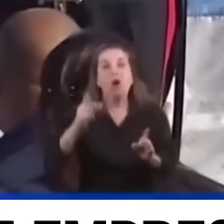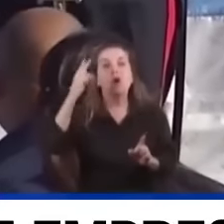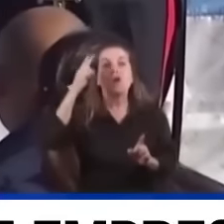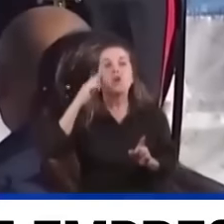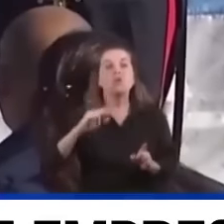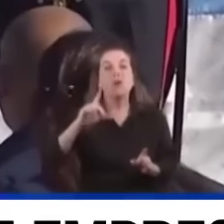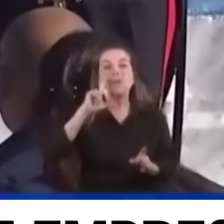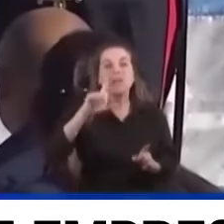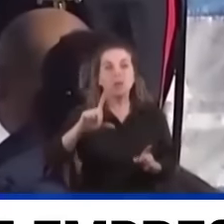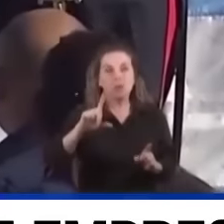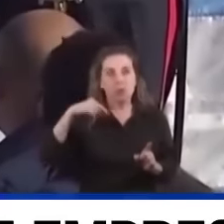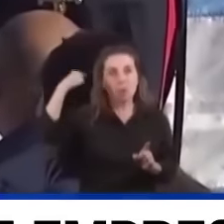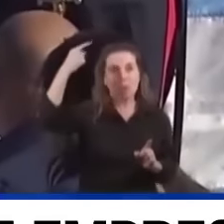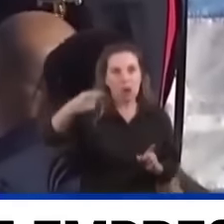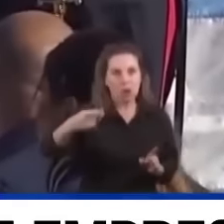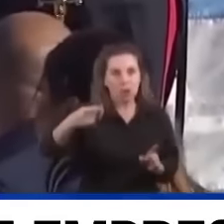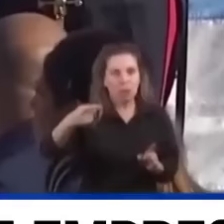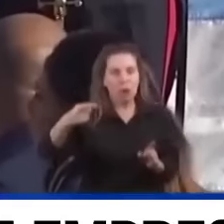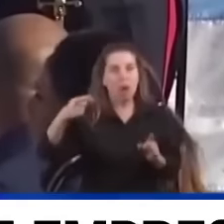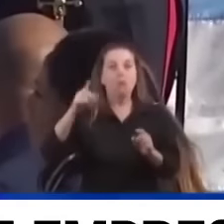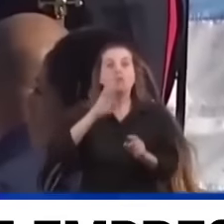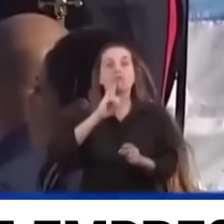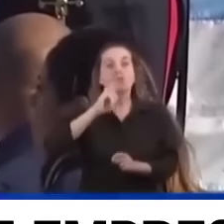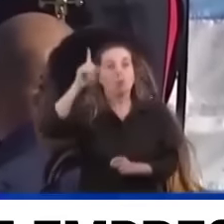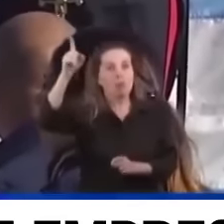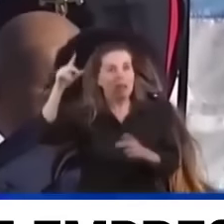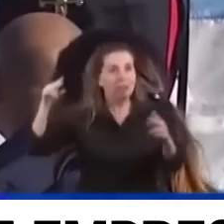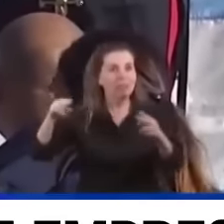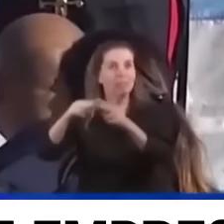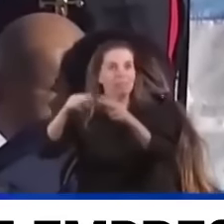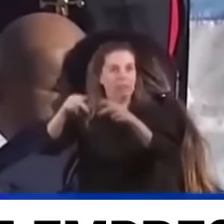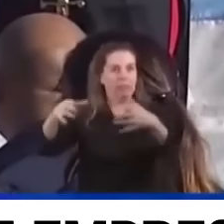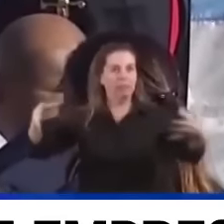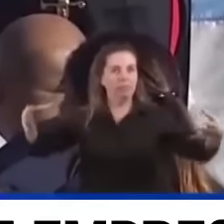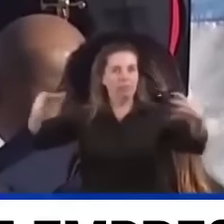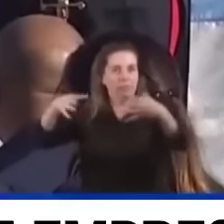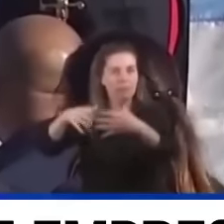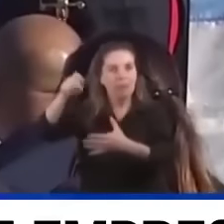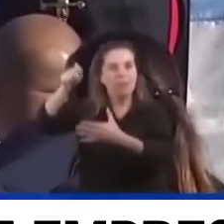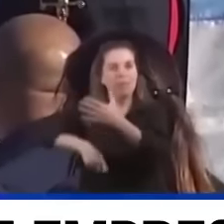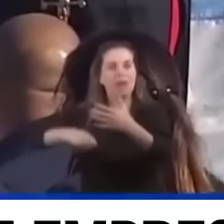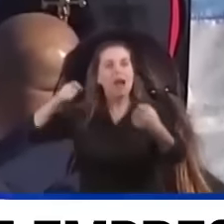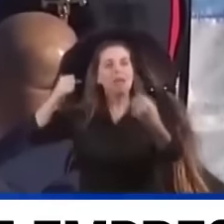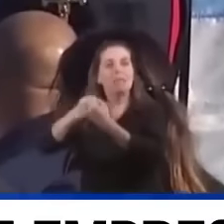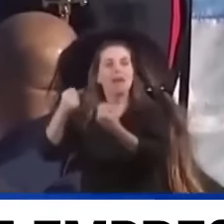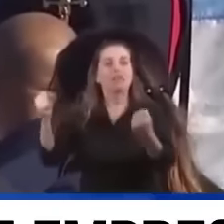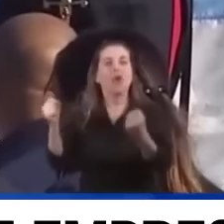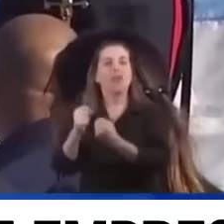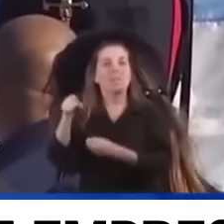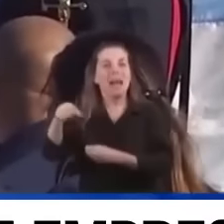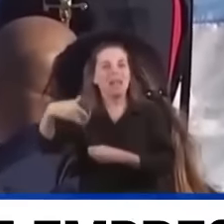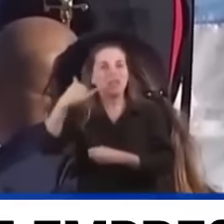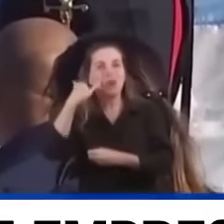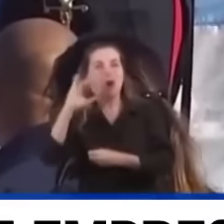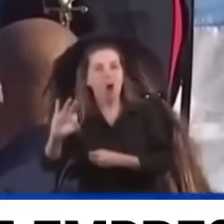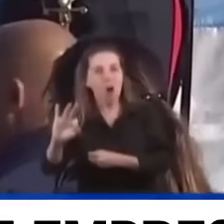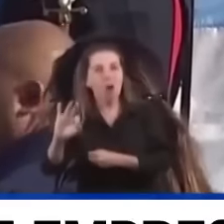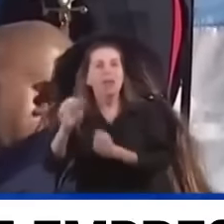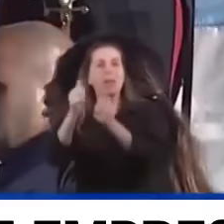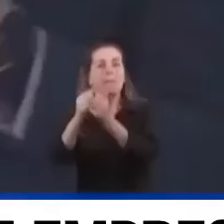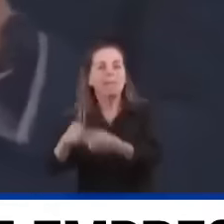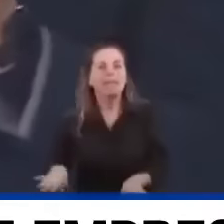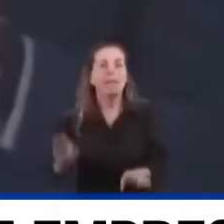que Manuel Adorno, porta-voz da Casa Rosada, ressaltou o desenvolvimento industrial da região de Santa Catarina e disse que seria